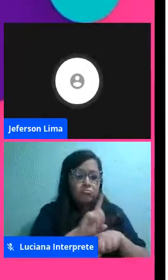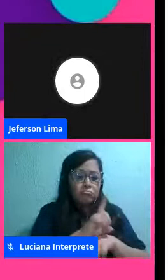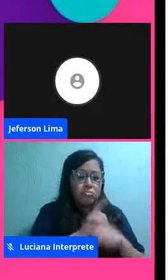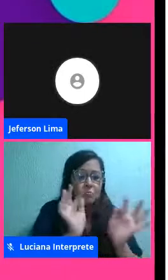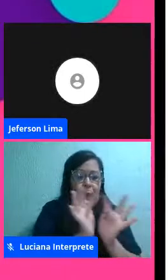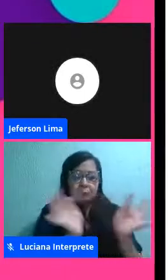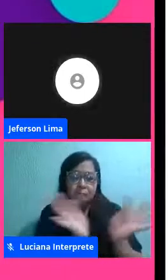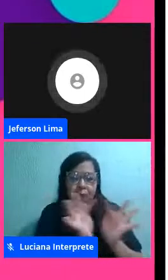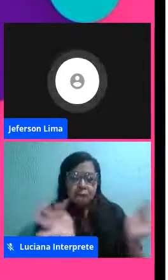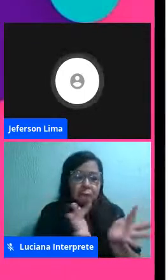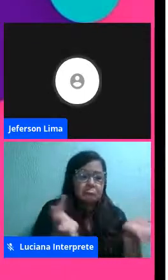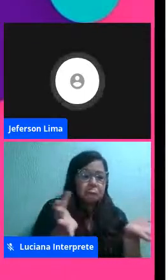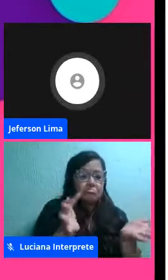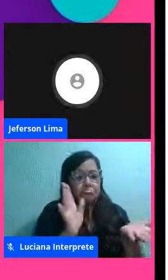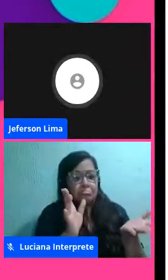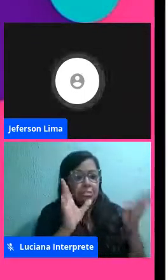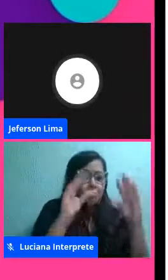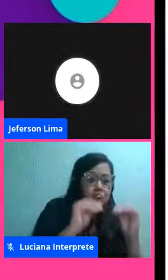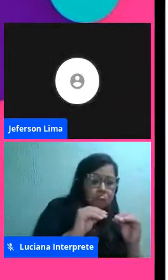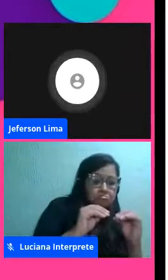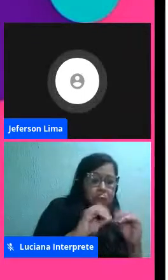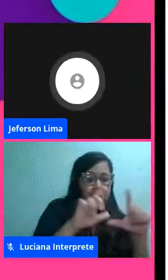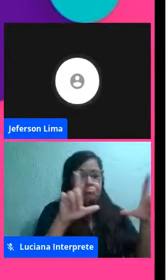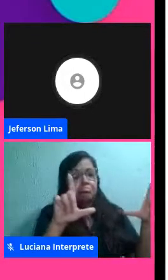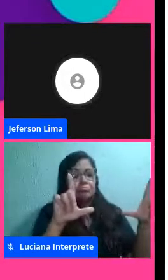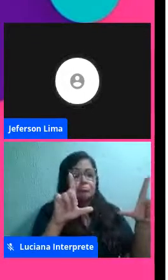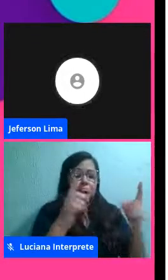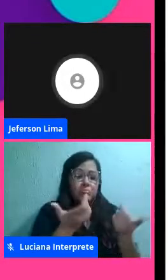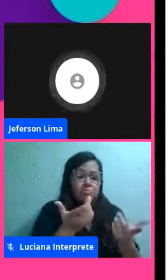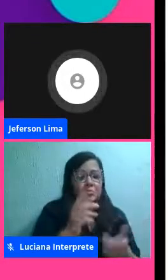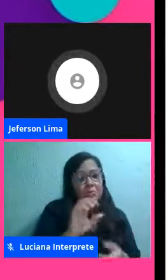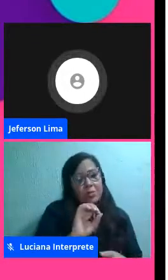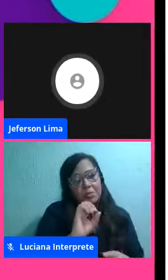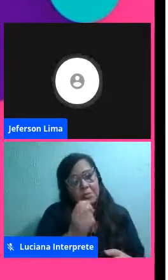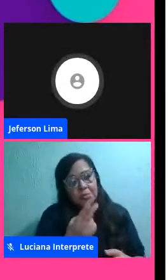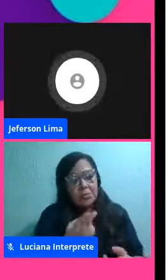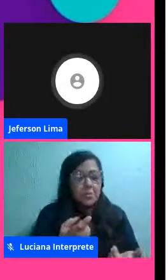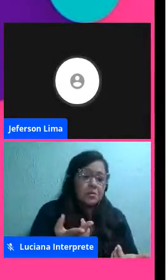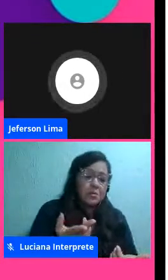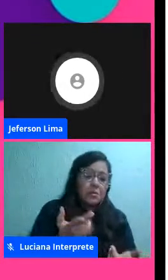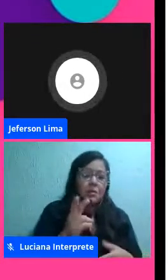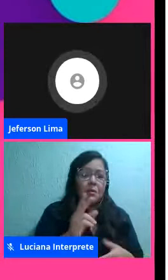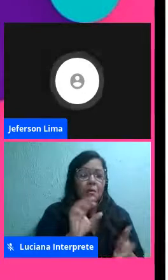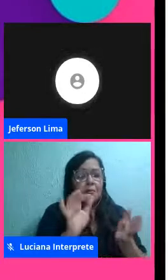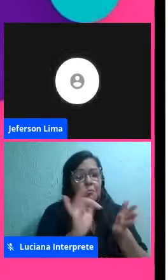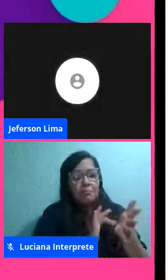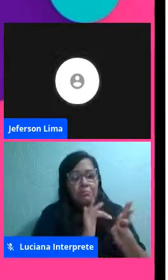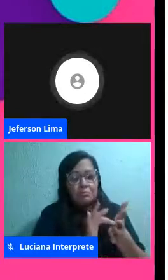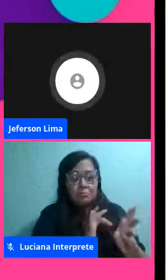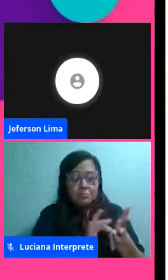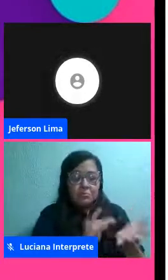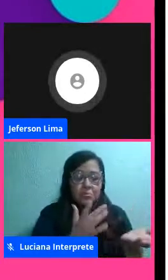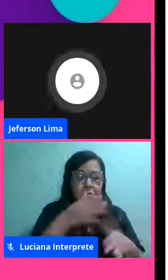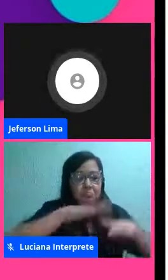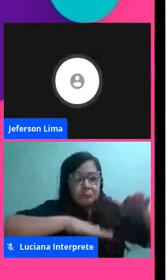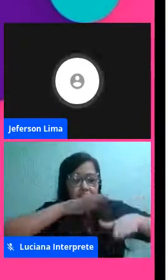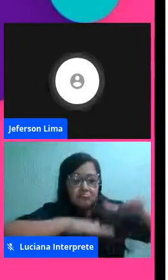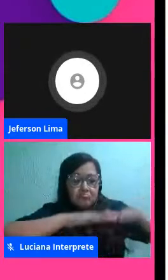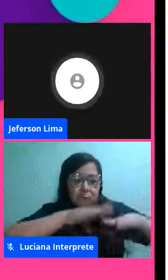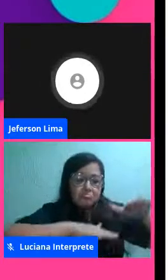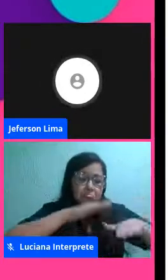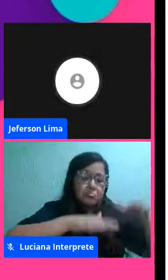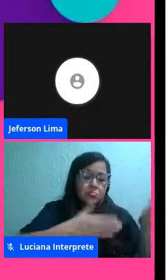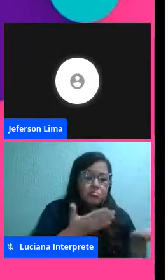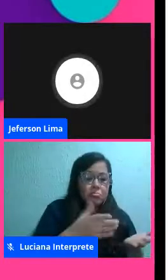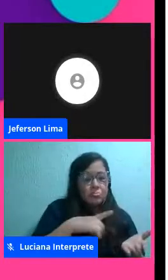ligado ou desligado, 0,5 volts ou 0,3,3, e o sinal analógico é todo aquele que pode variar, né, que a gente tem variações